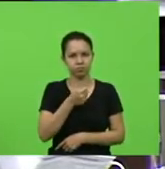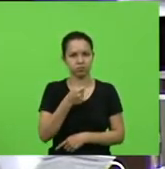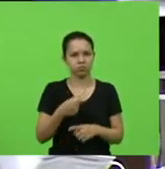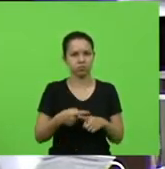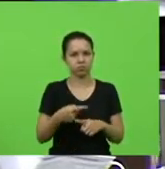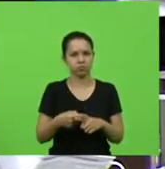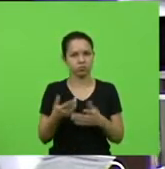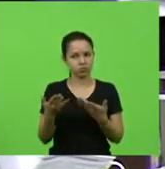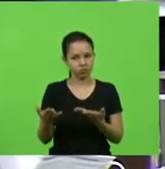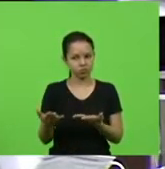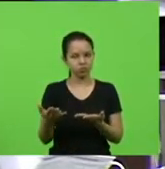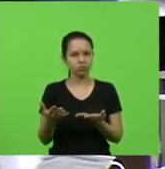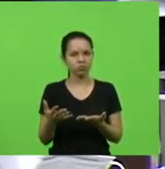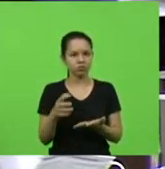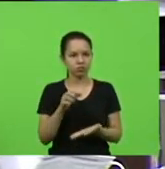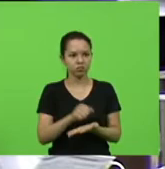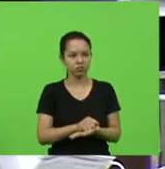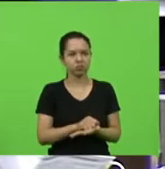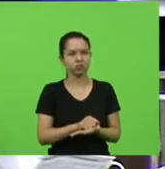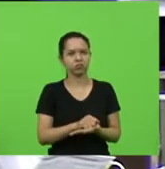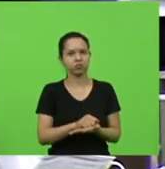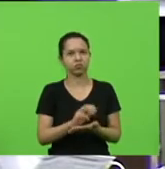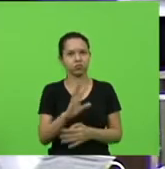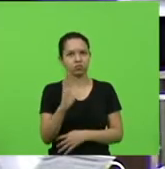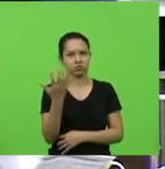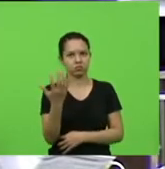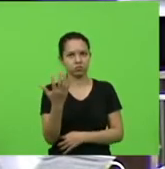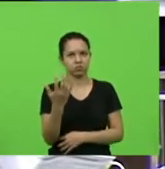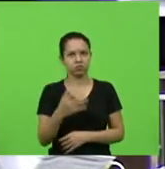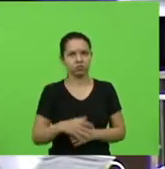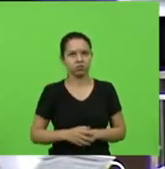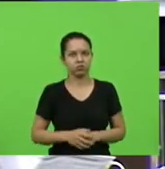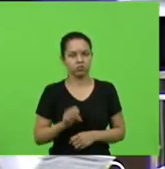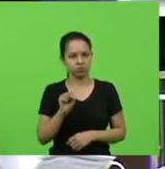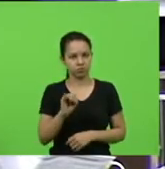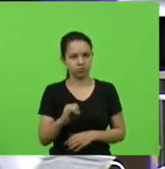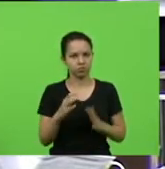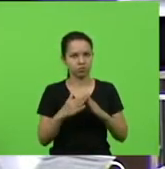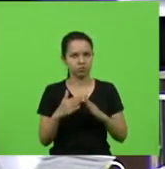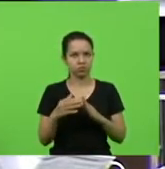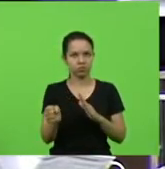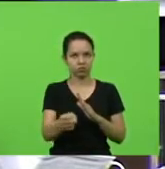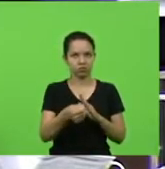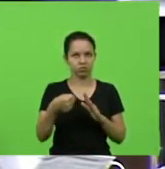ali para registrar os fatos. Se a choperia queria